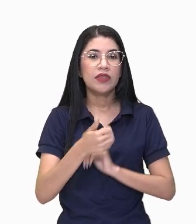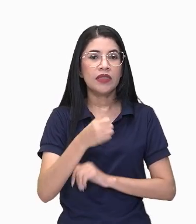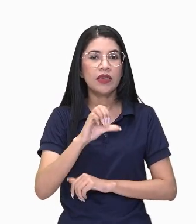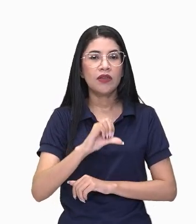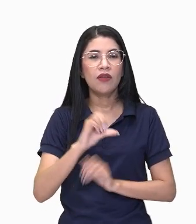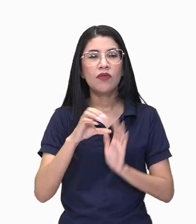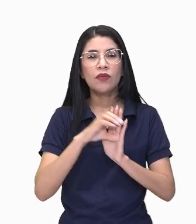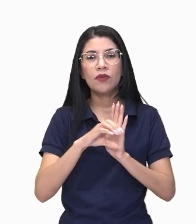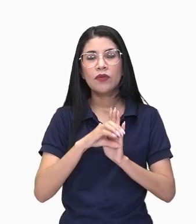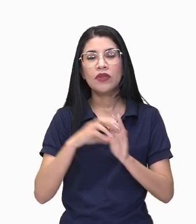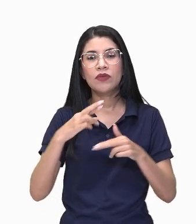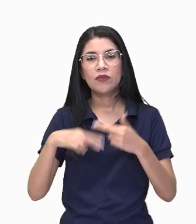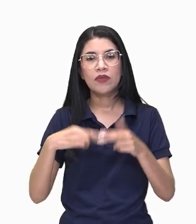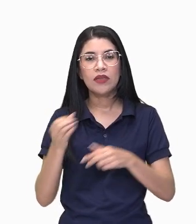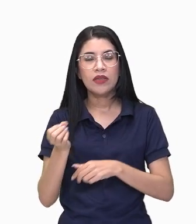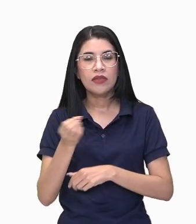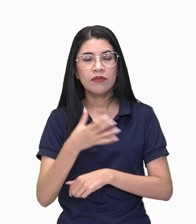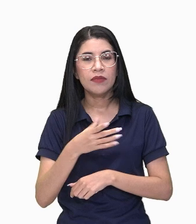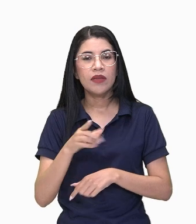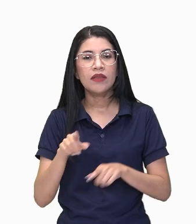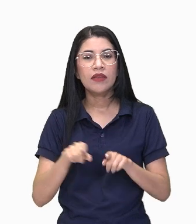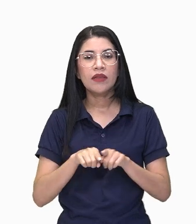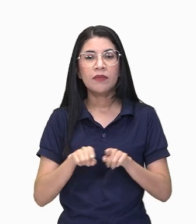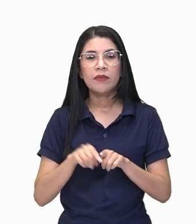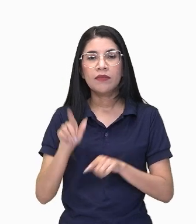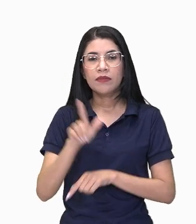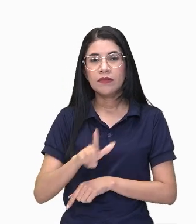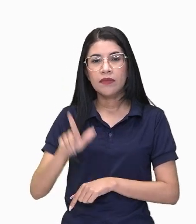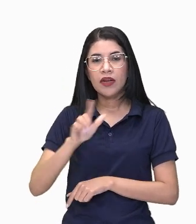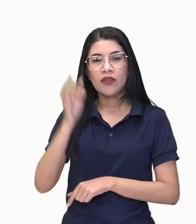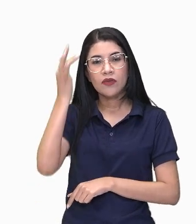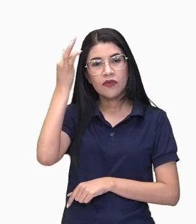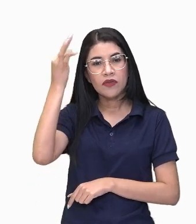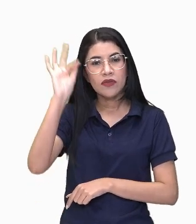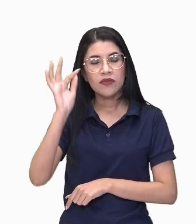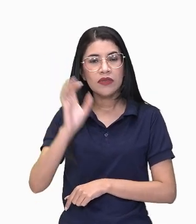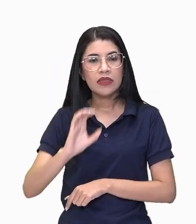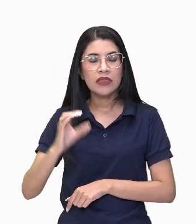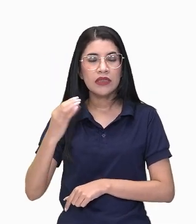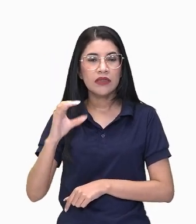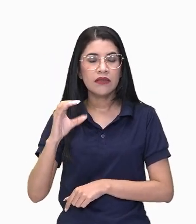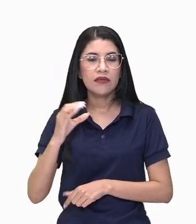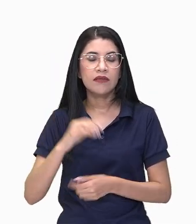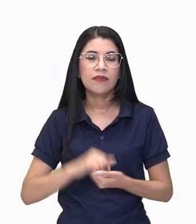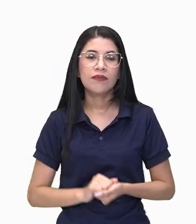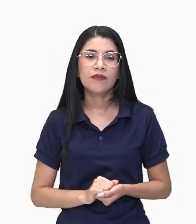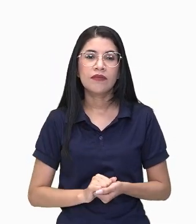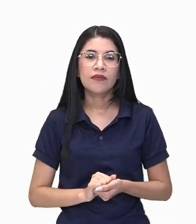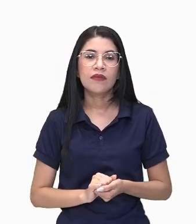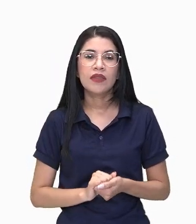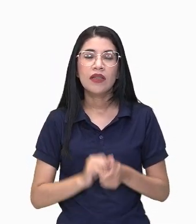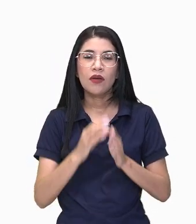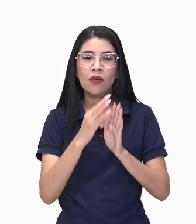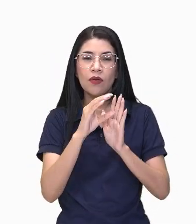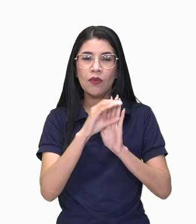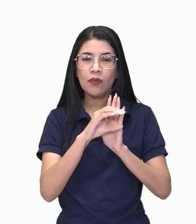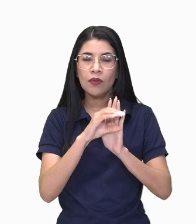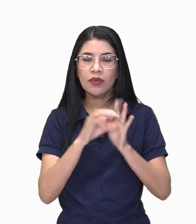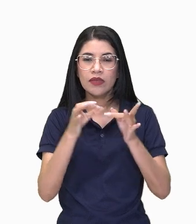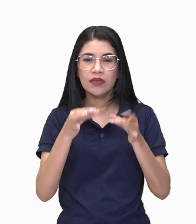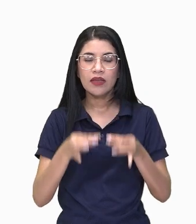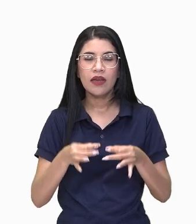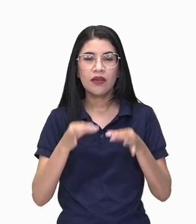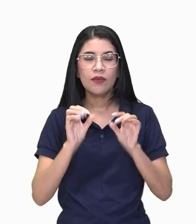a literatura, a filosofia e a ciência, definindo assim o quê? O Renascimento como um